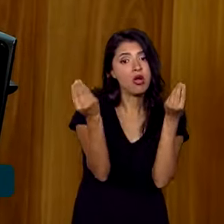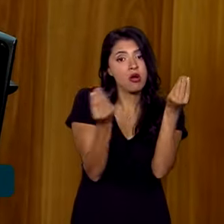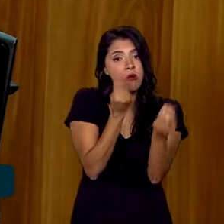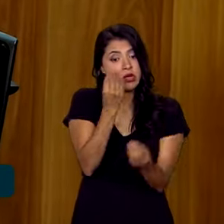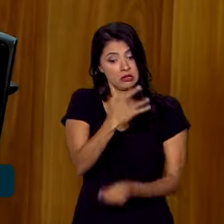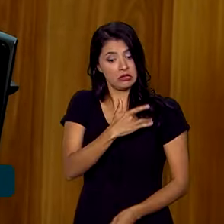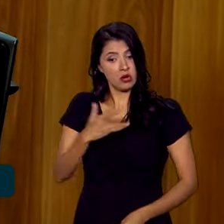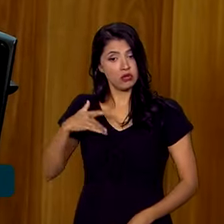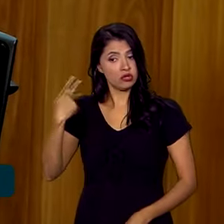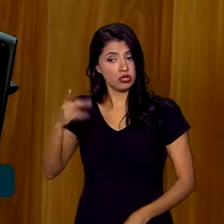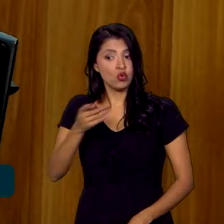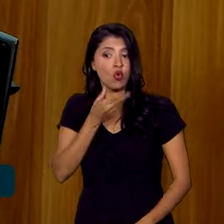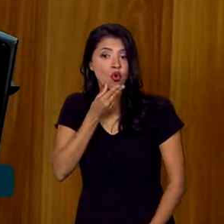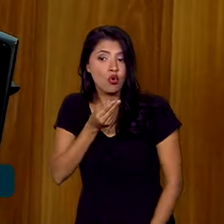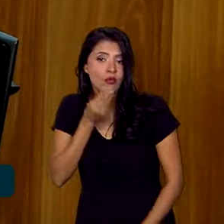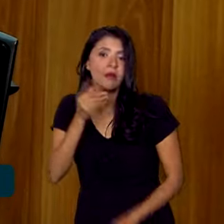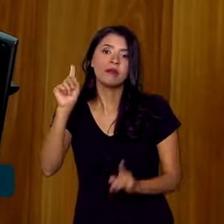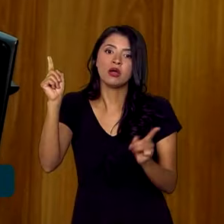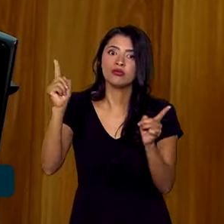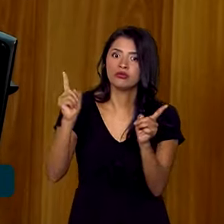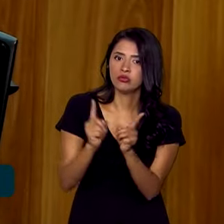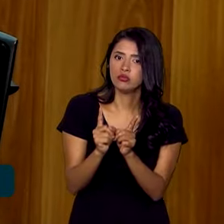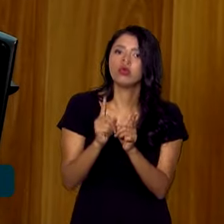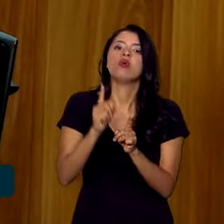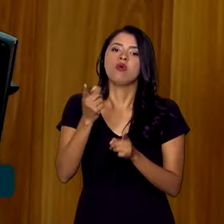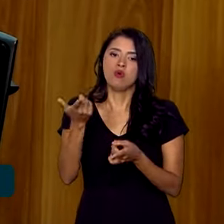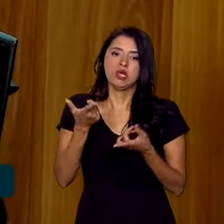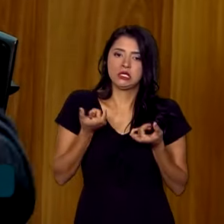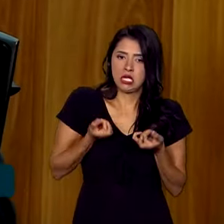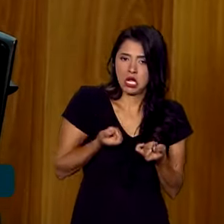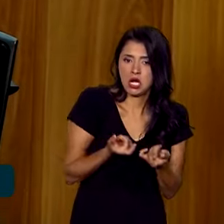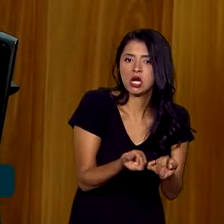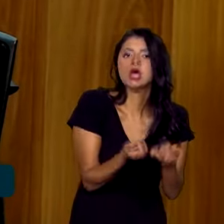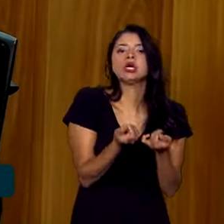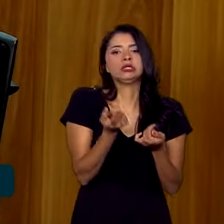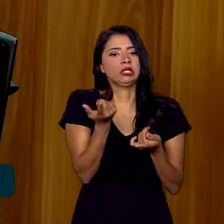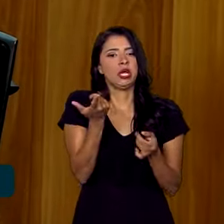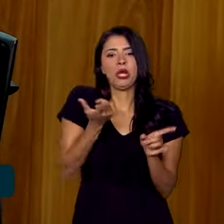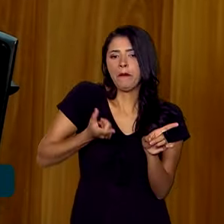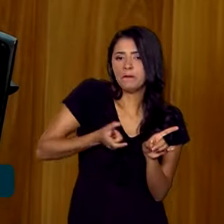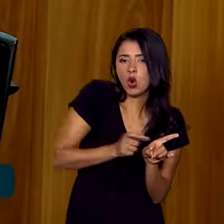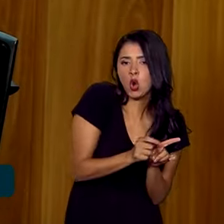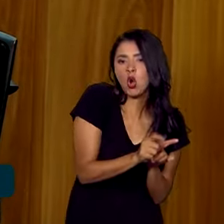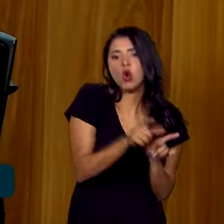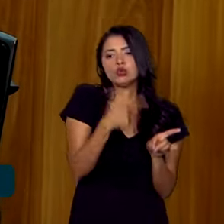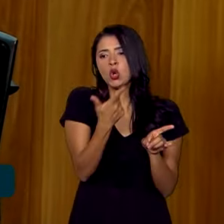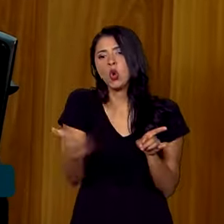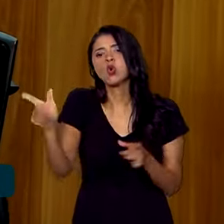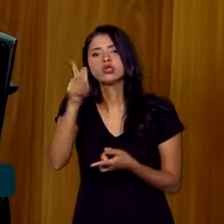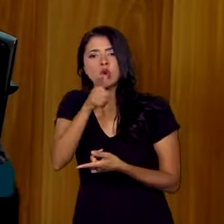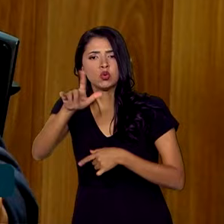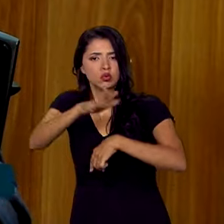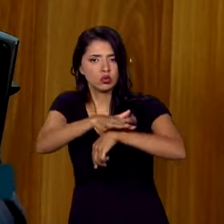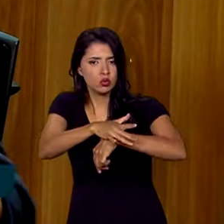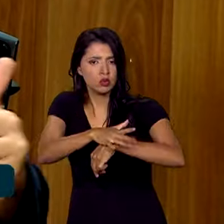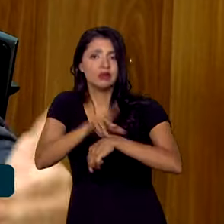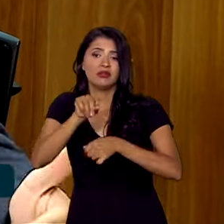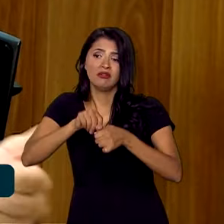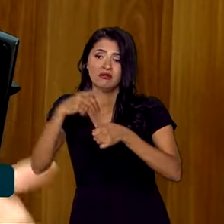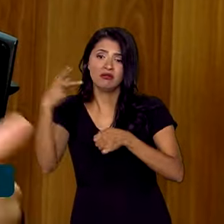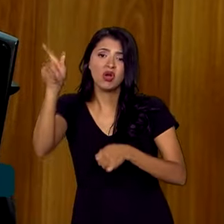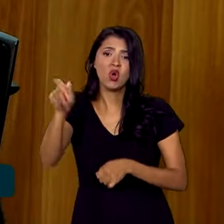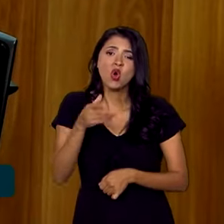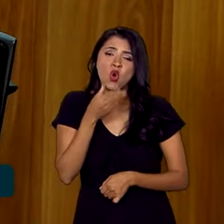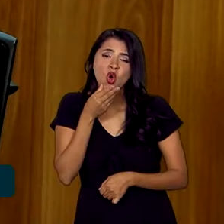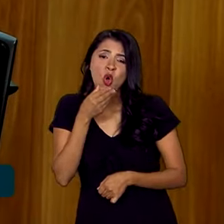dos homens para a gente reduzir não só o câncer de próstata como também a as outras doenças que fazem os homens